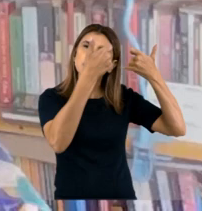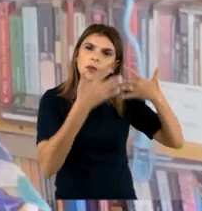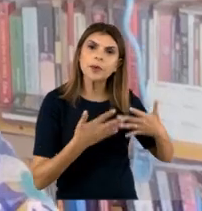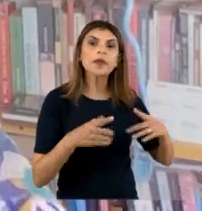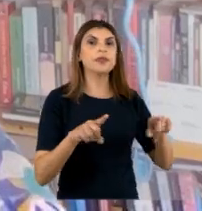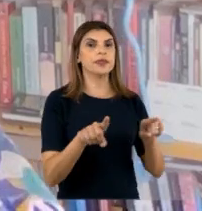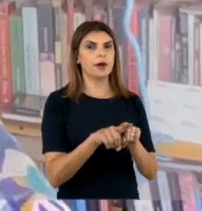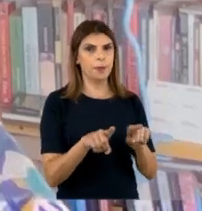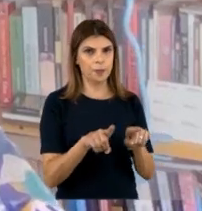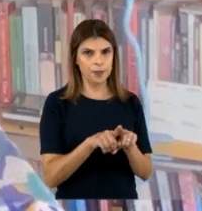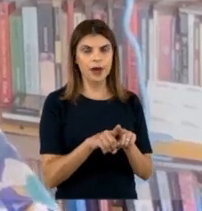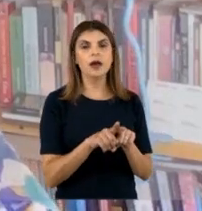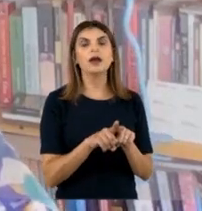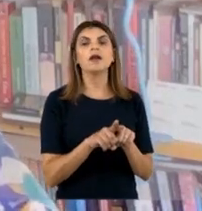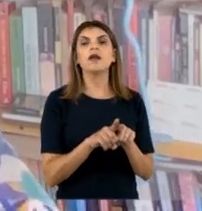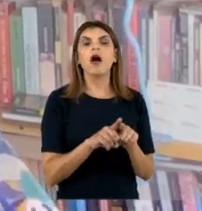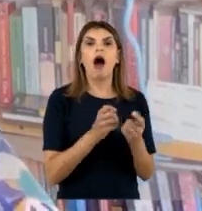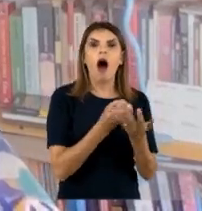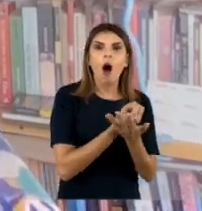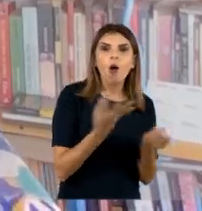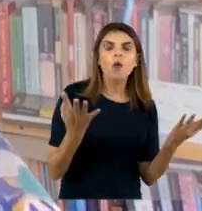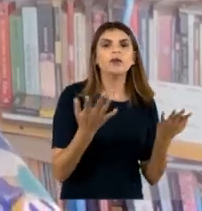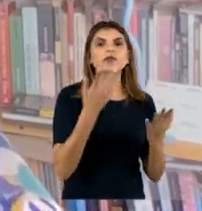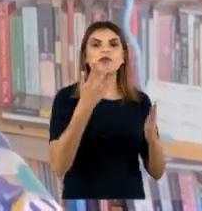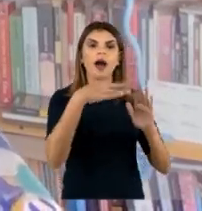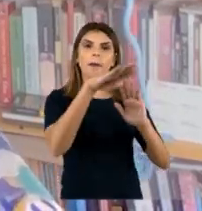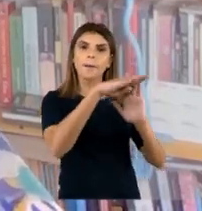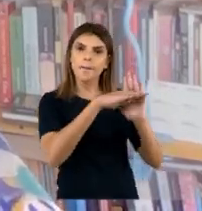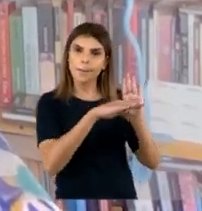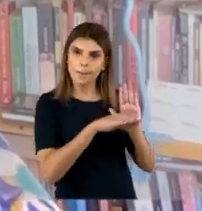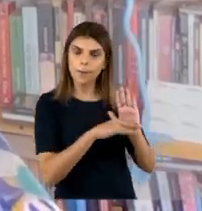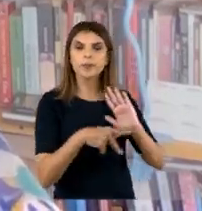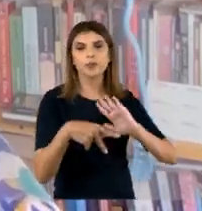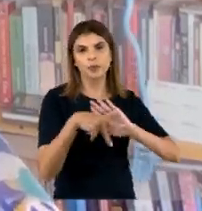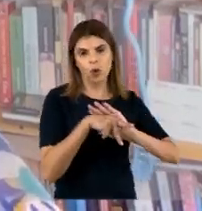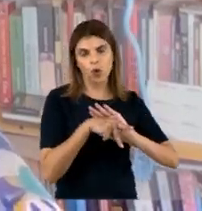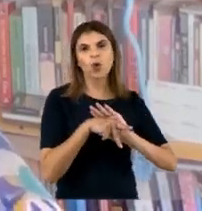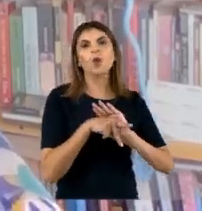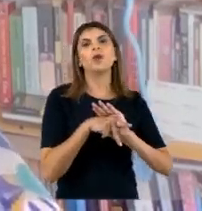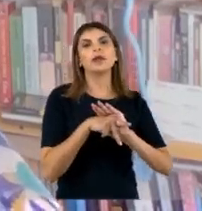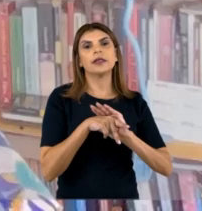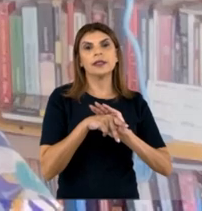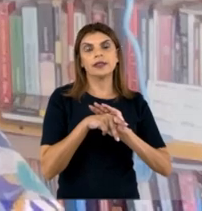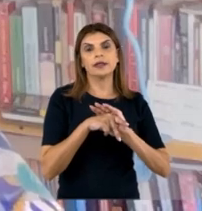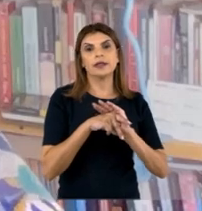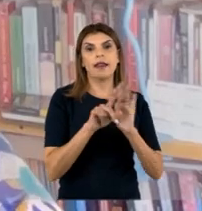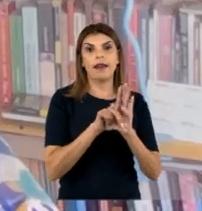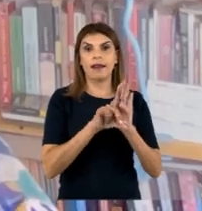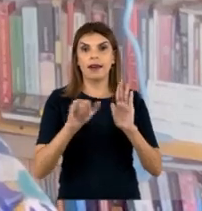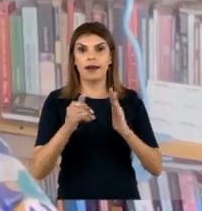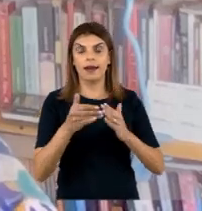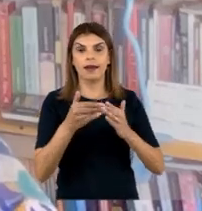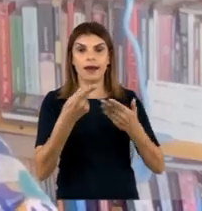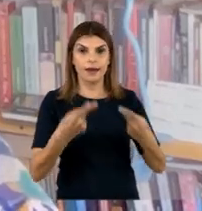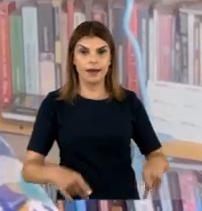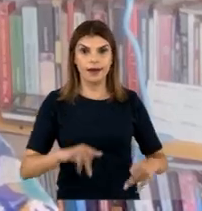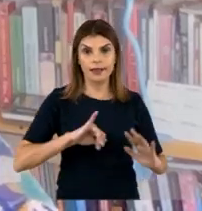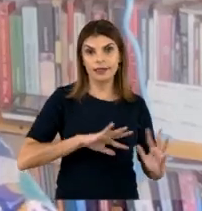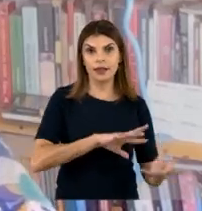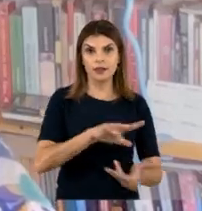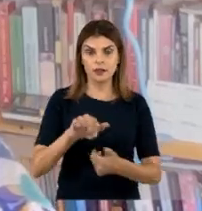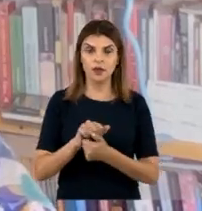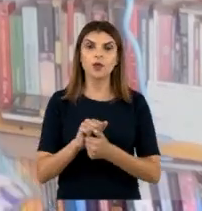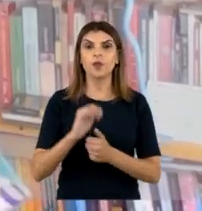Sistema Único de Saúde, mas também o que nos diz e nos preconiza os tratados internacionais aonde o